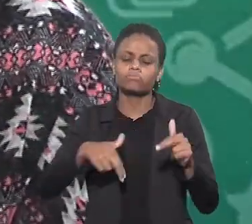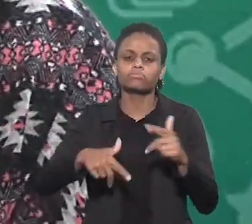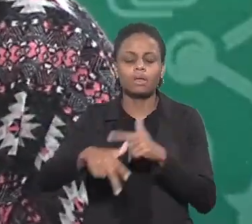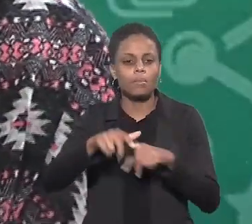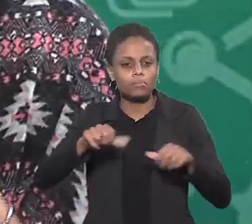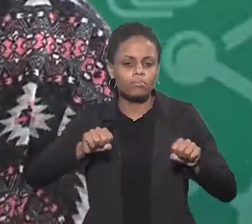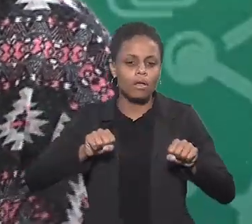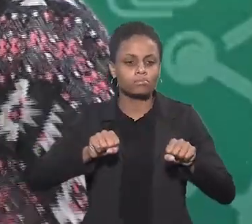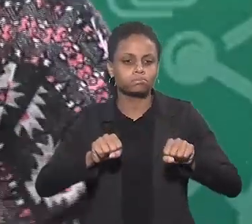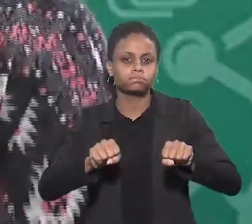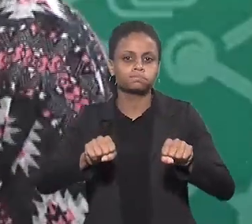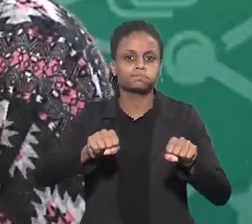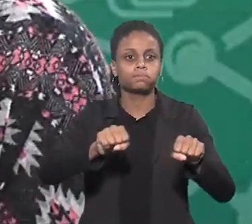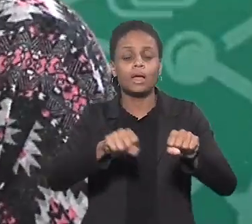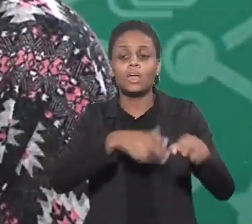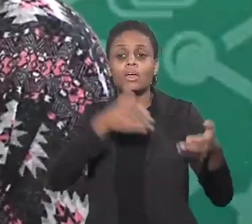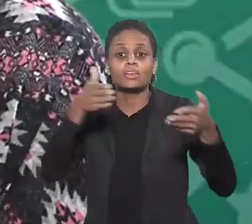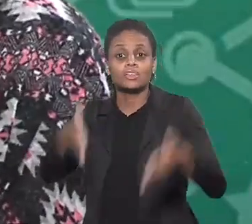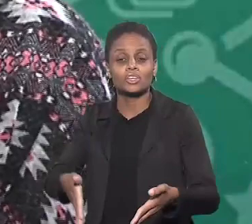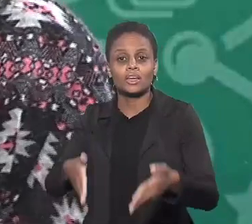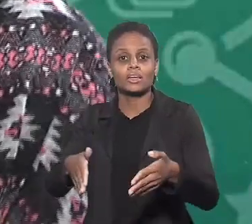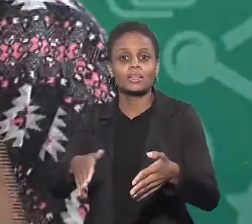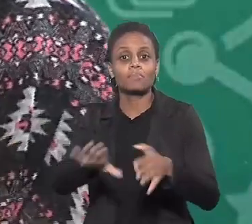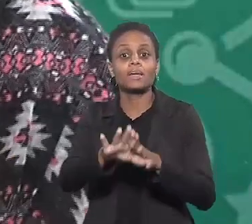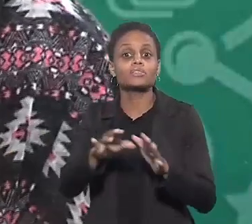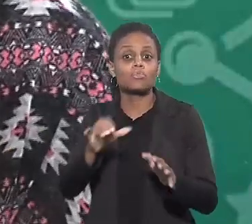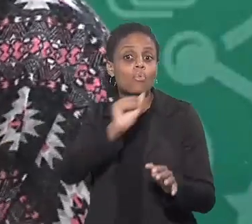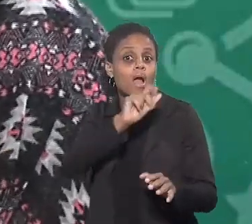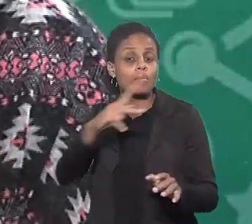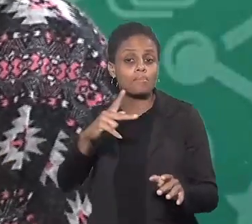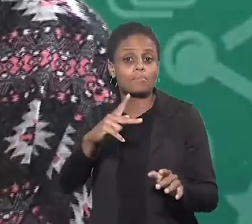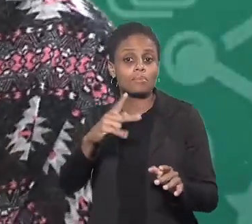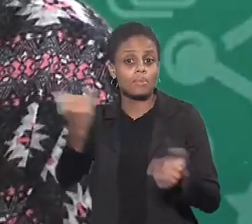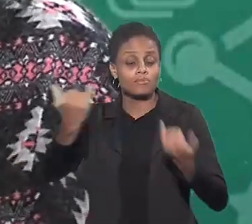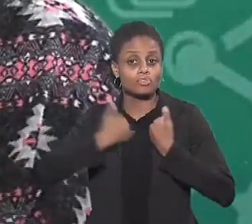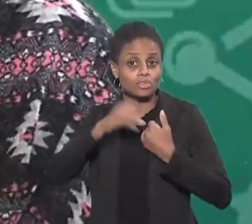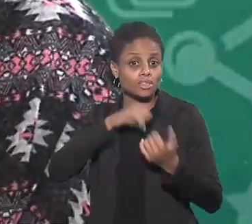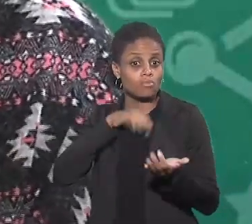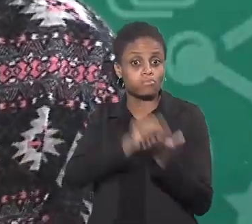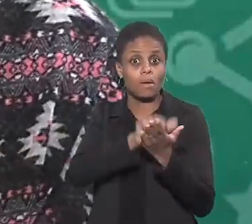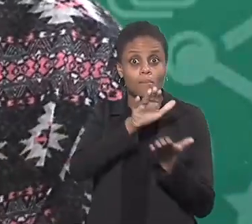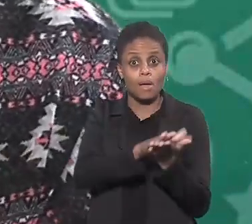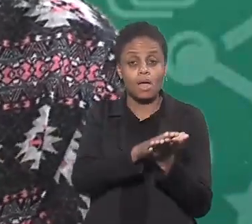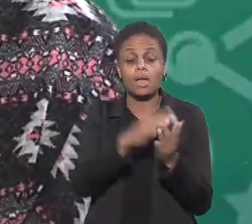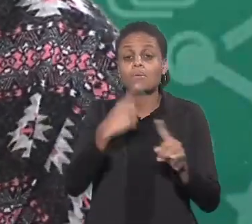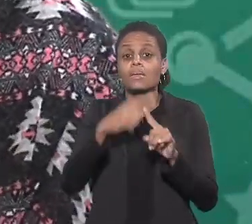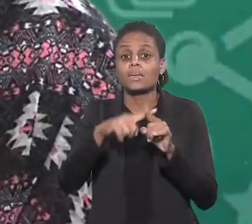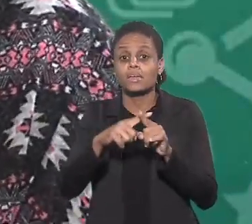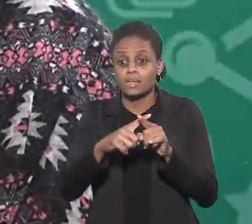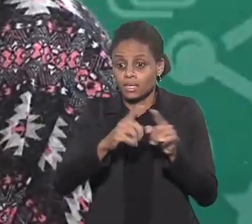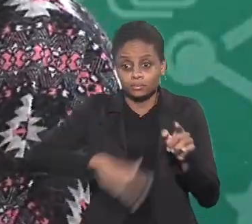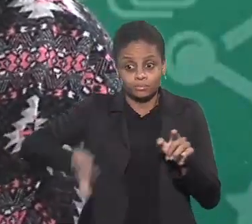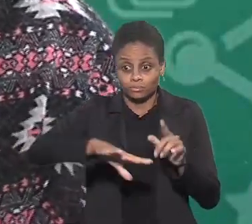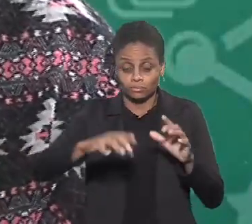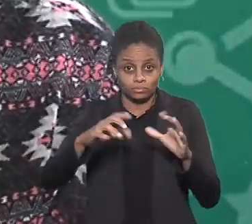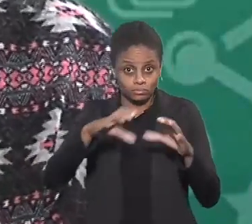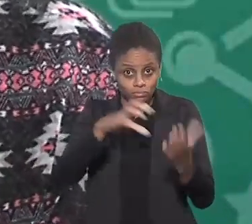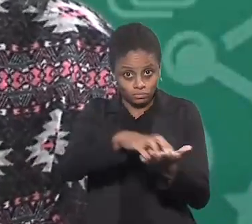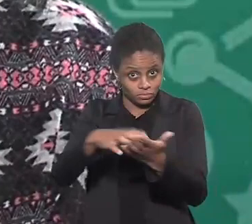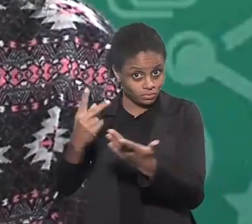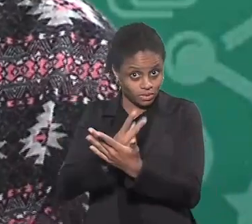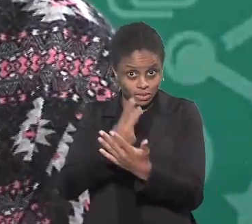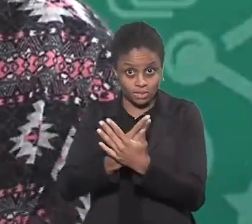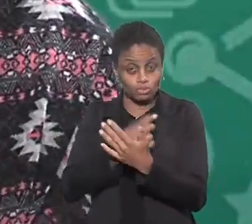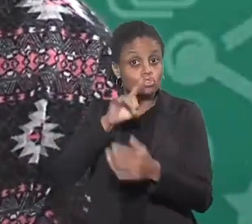vez, e aí assim, eu ia deixar ele em Laranjeiras, só que aí o aplicativo me avisou que eu tomaria uma multa caso deixasse ele, porque era fora da zona de entrega. Eu só poderia deixar